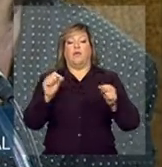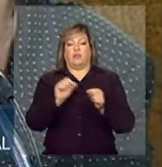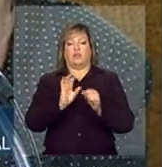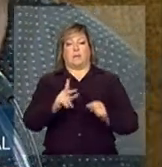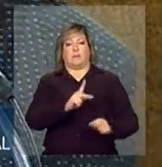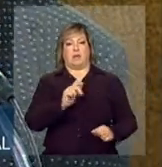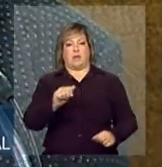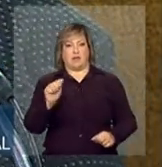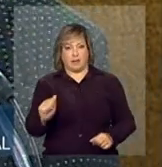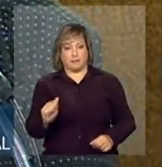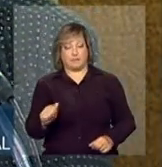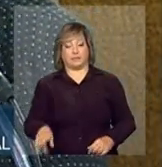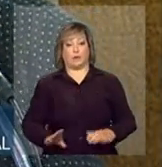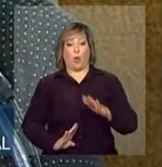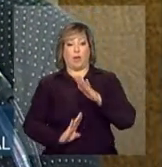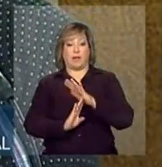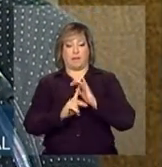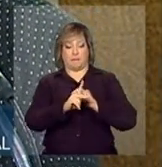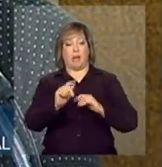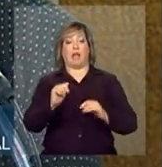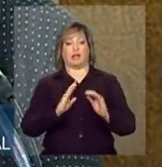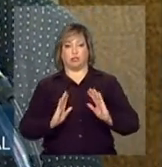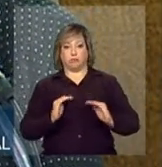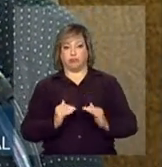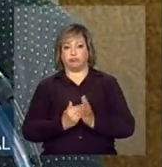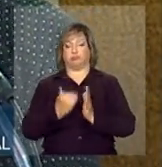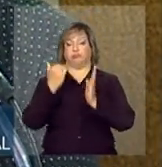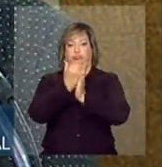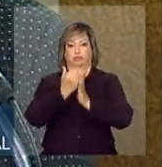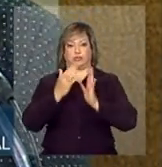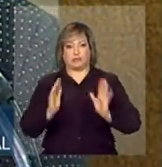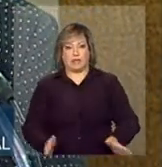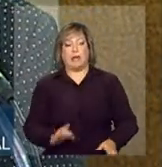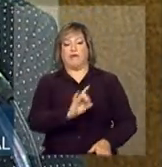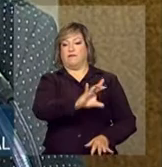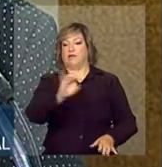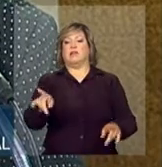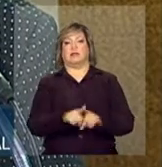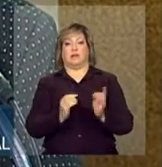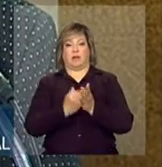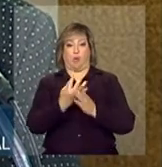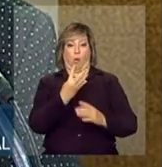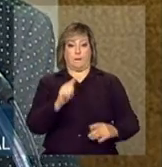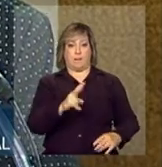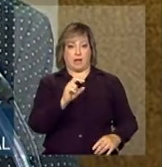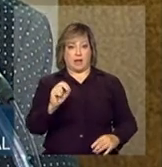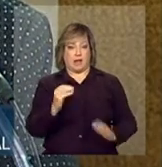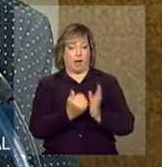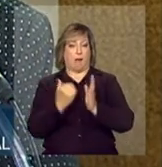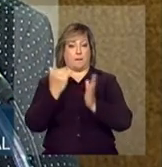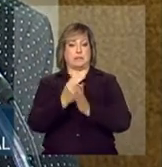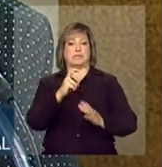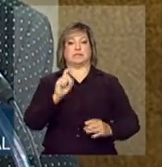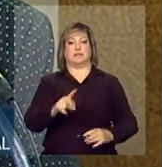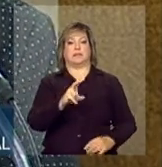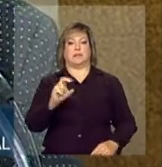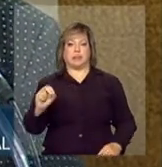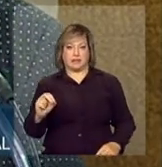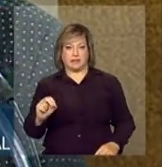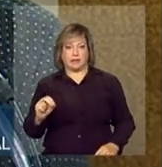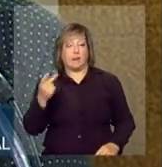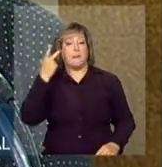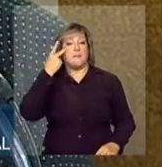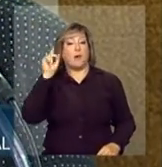no PA. Os limites do PA foram aumentados, o limite individual foi aumentado de 4.500 para 5.500